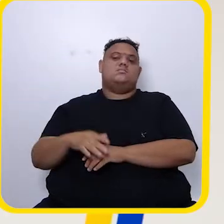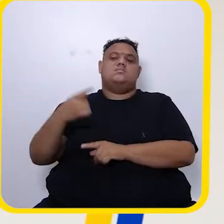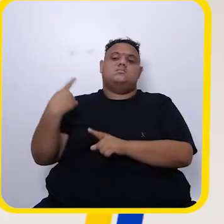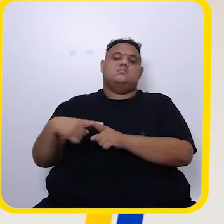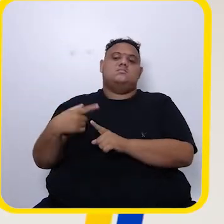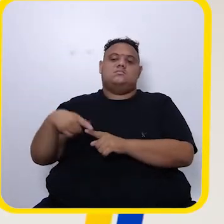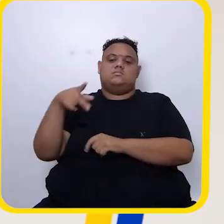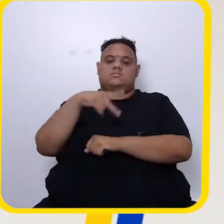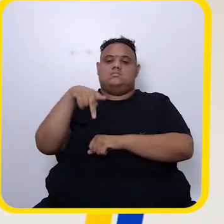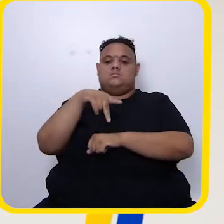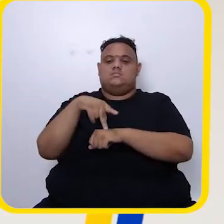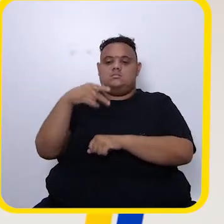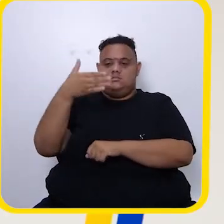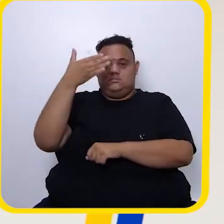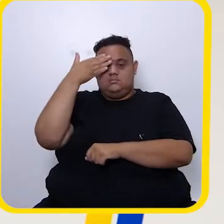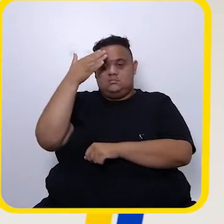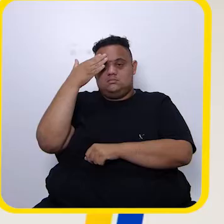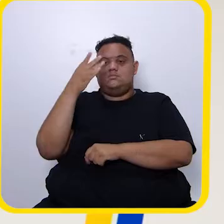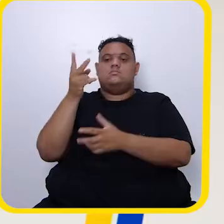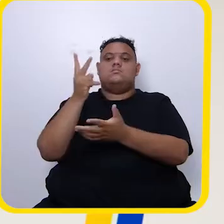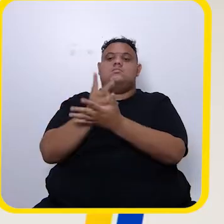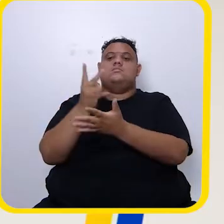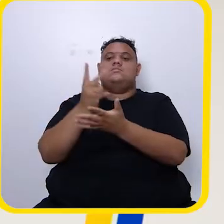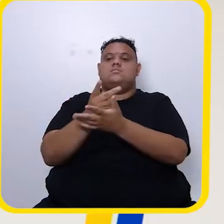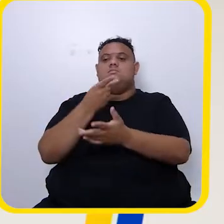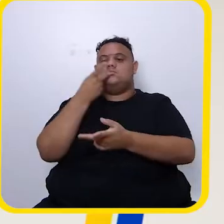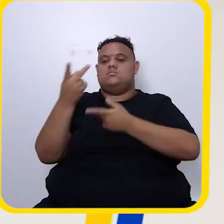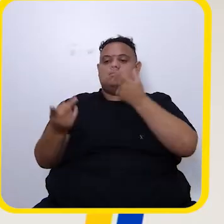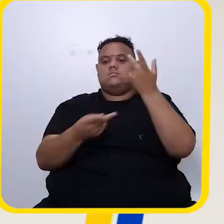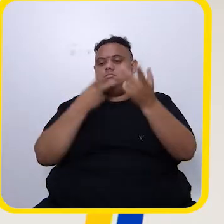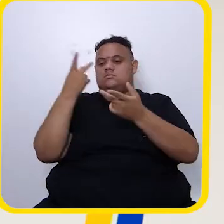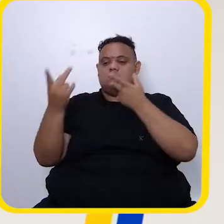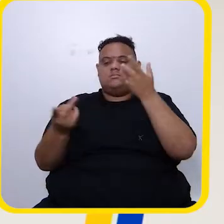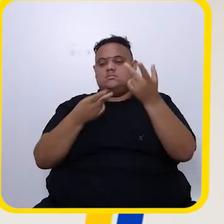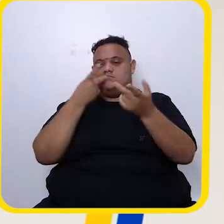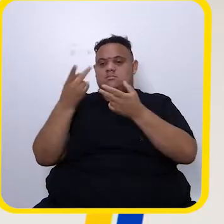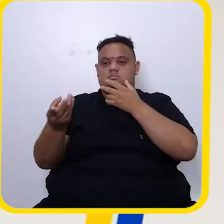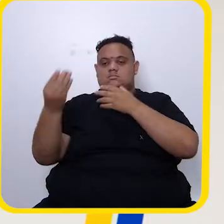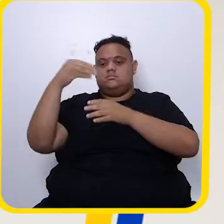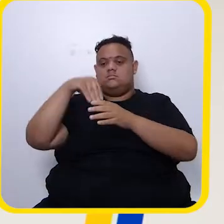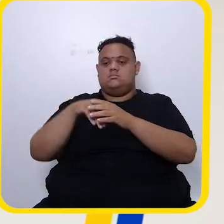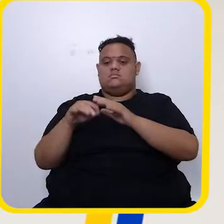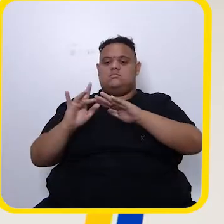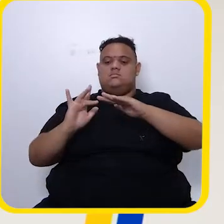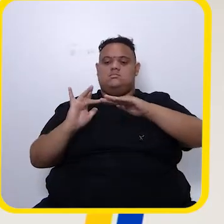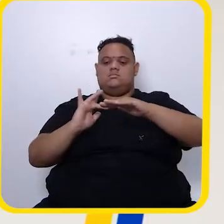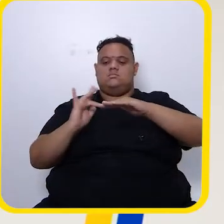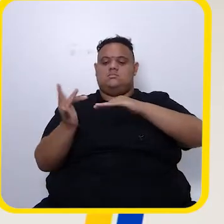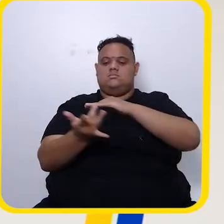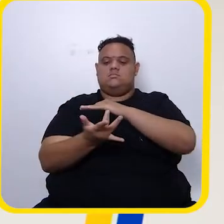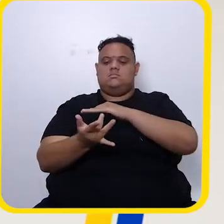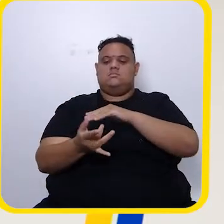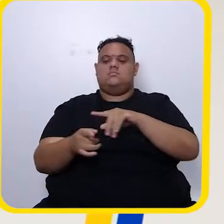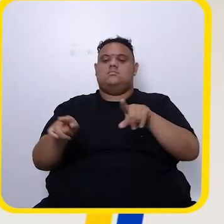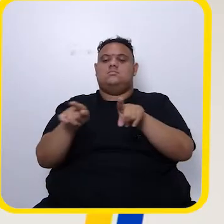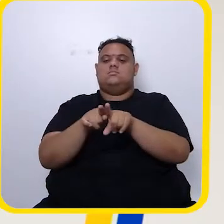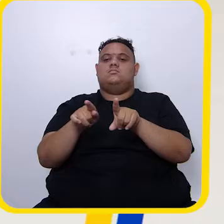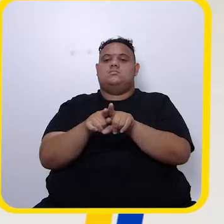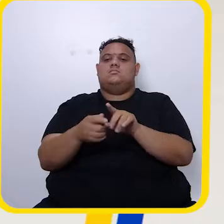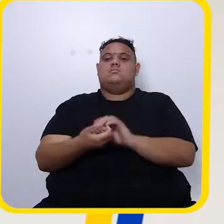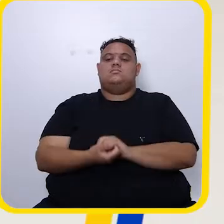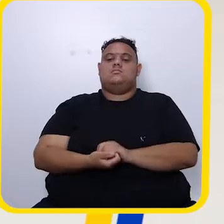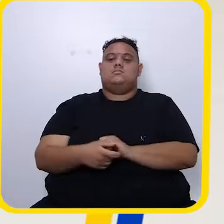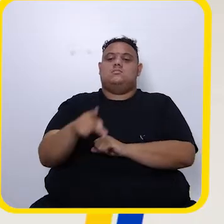que é um país que sempre é falado, né, dentro das redes sociais,